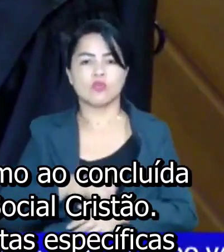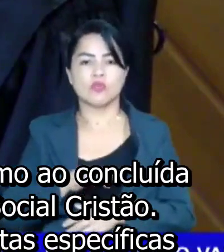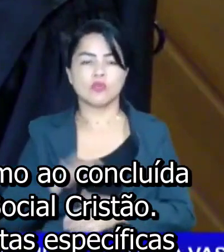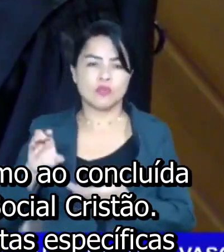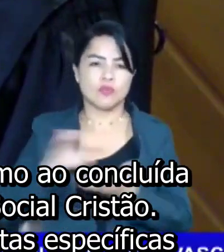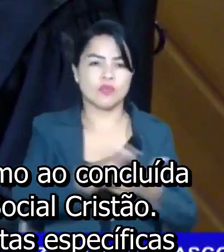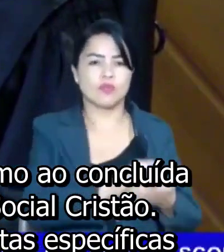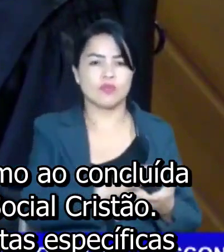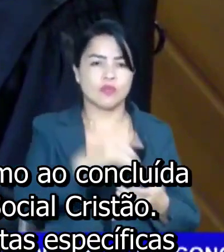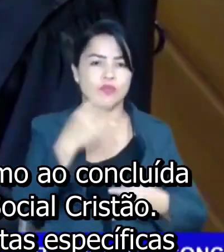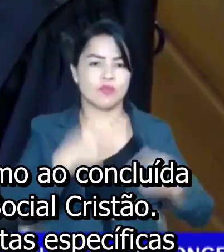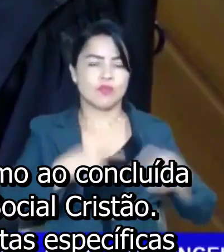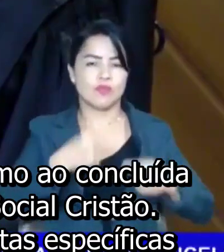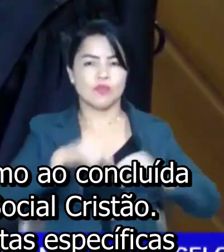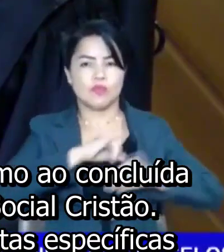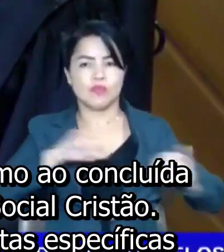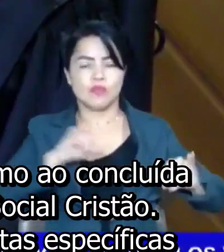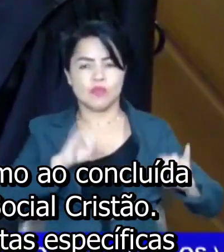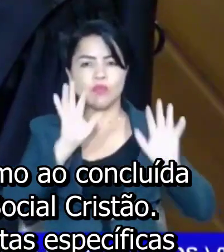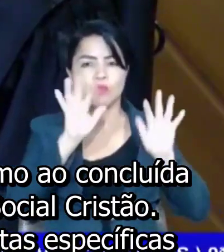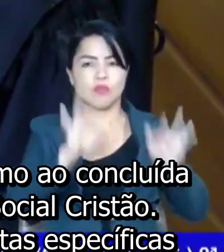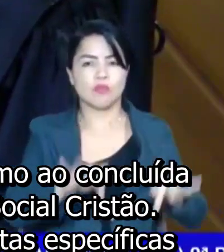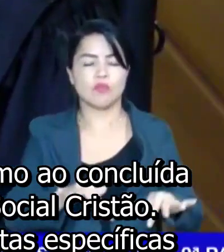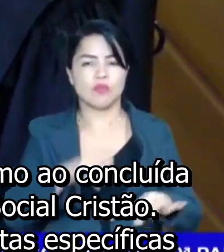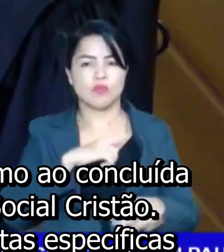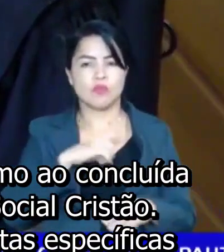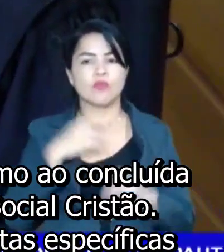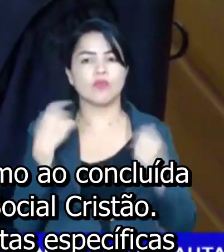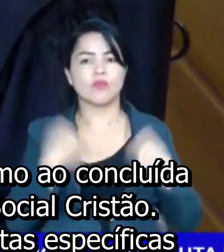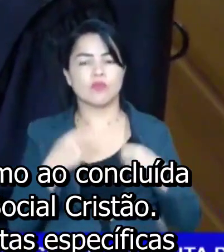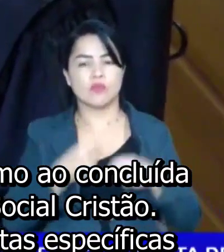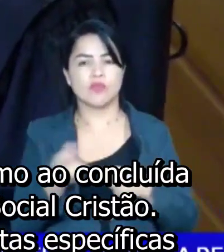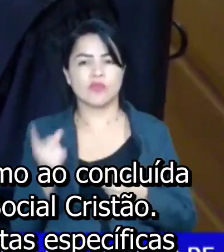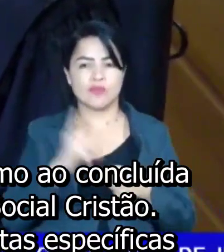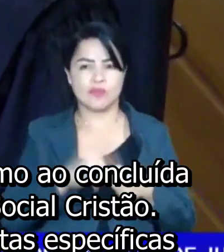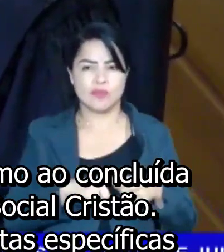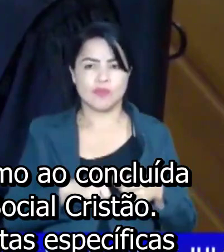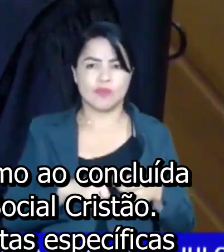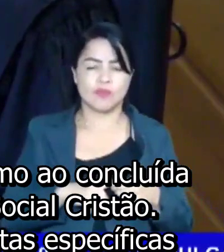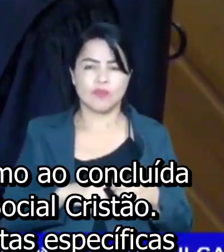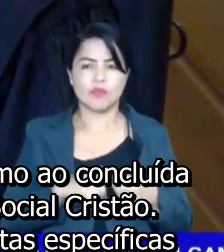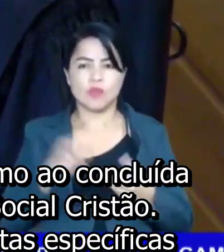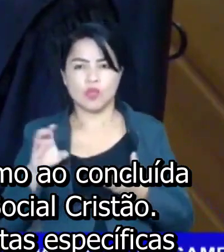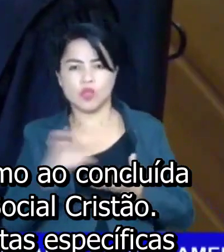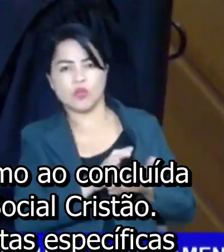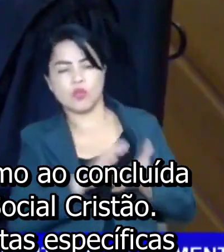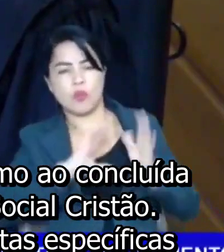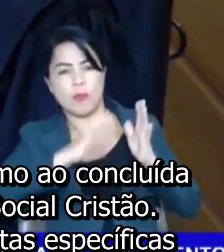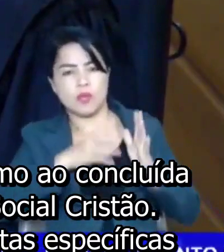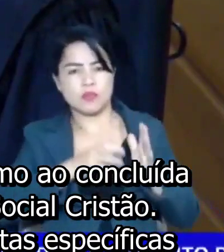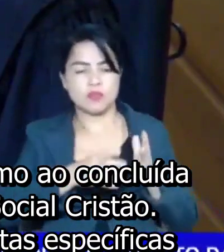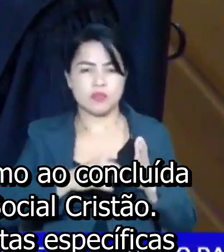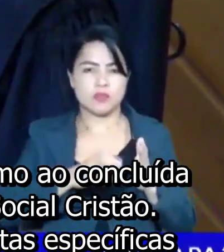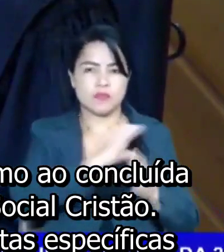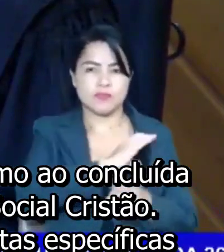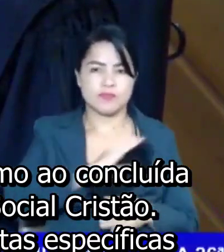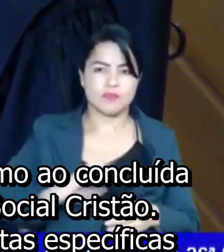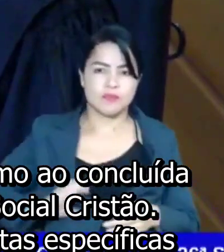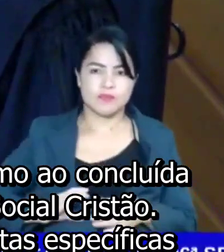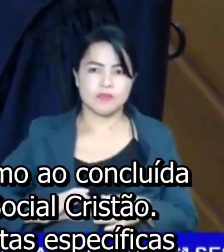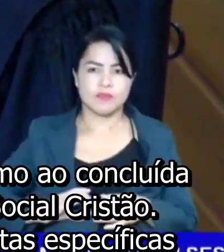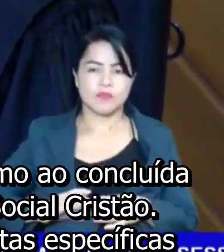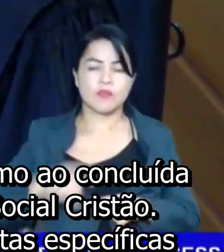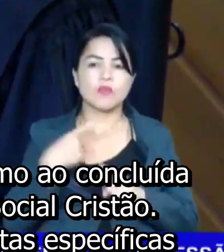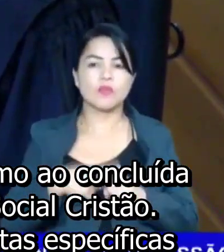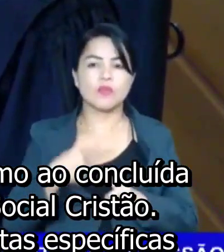Campanha, bem como ao concluir pela necessidade da devolução de recursos ao Partido Social Cristão.